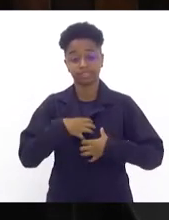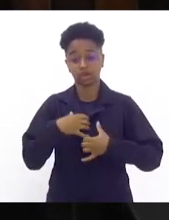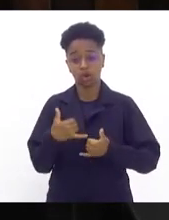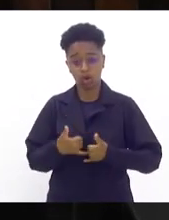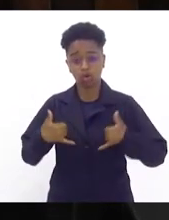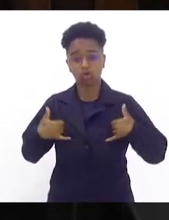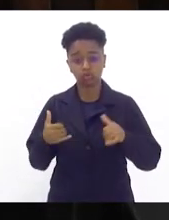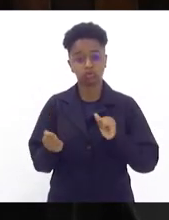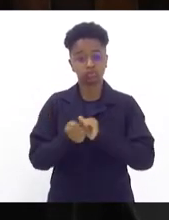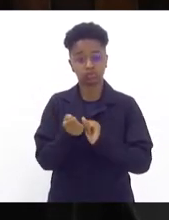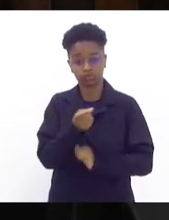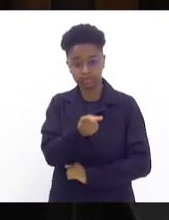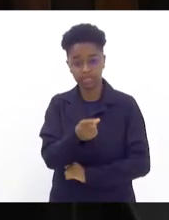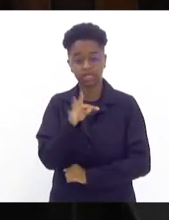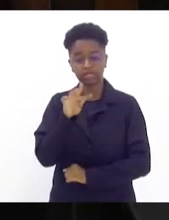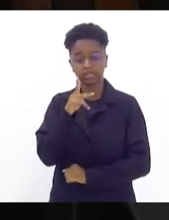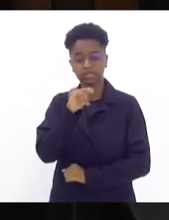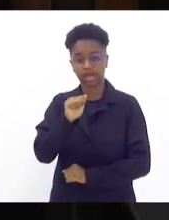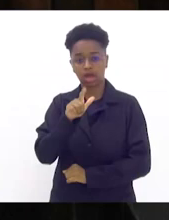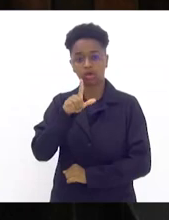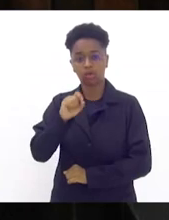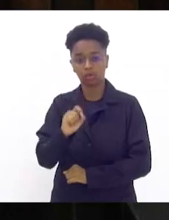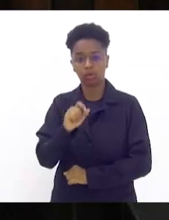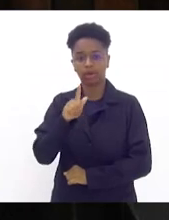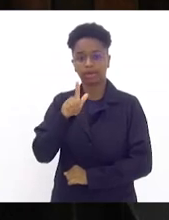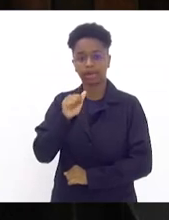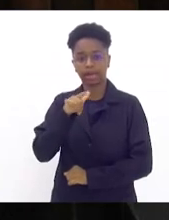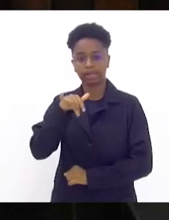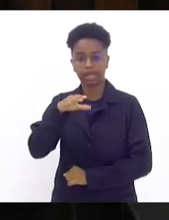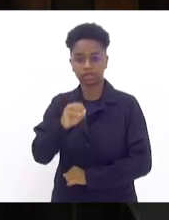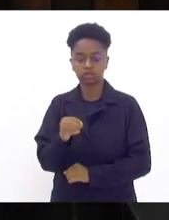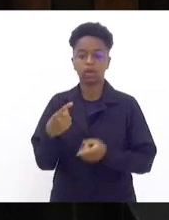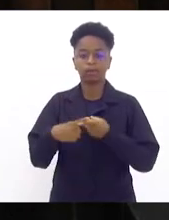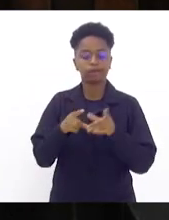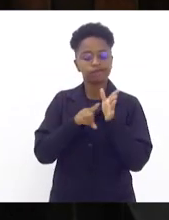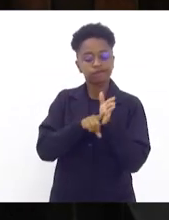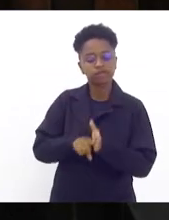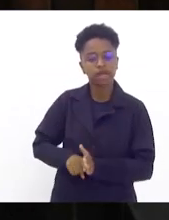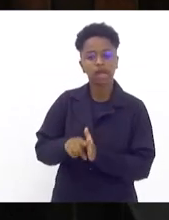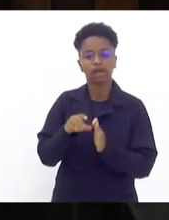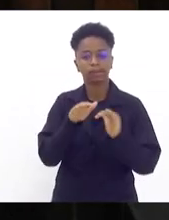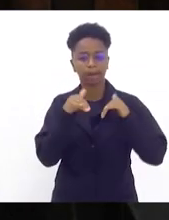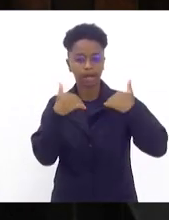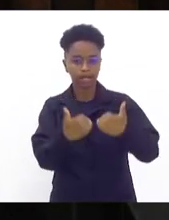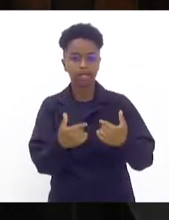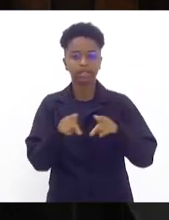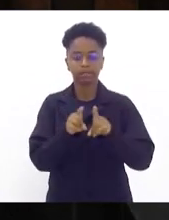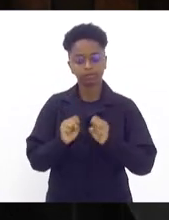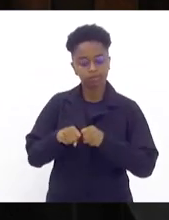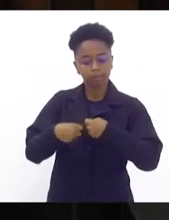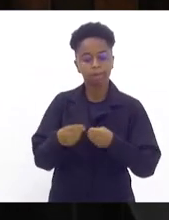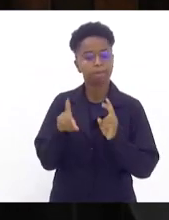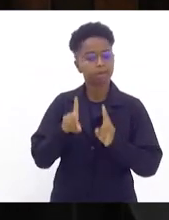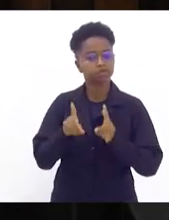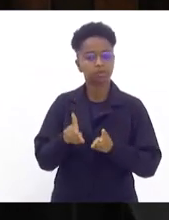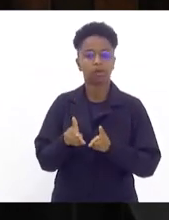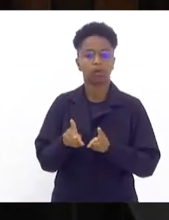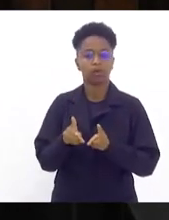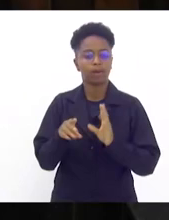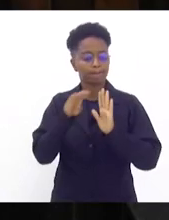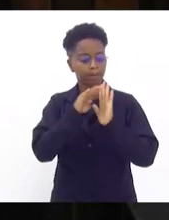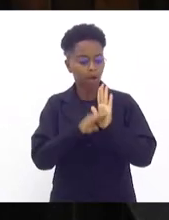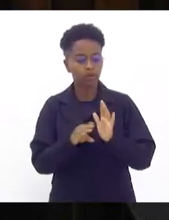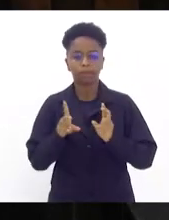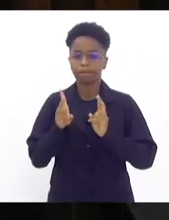você, meu irmão, Thiago Gagliasso, nessa fiscalização do Maracanã, exercendo esse mandato junto, aqui defendendo as mesmas pautas, as mesmas bandeiras.